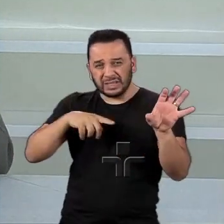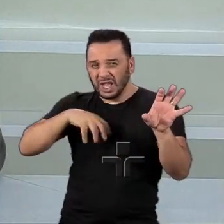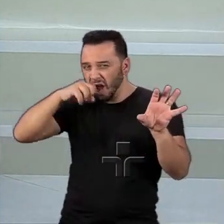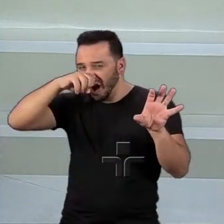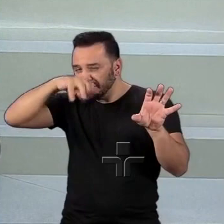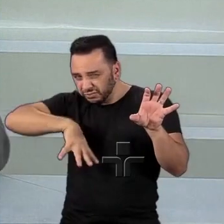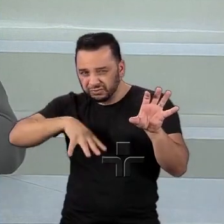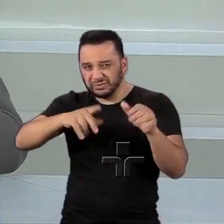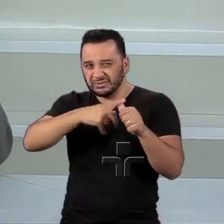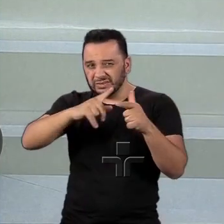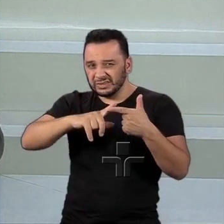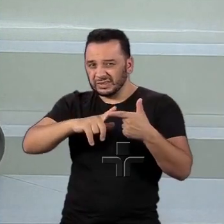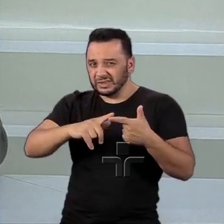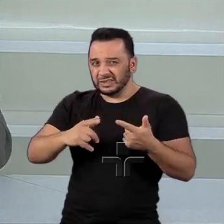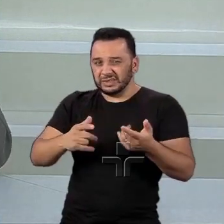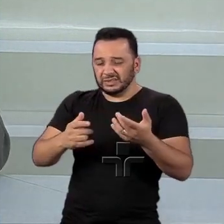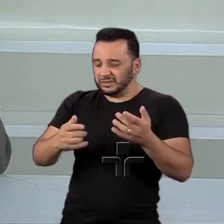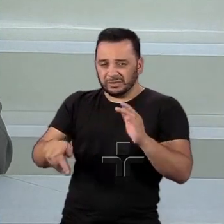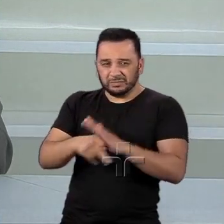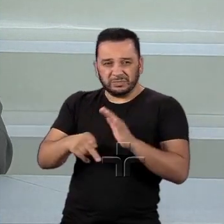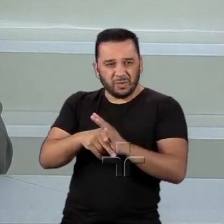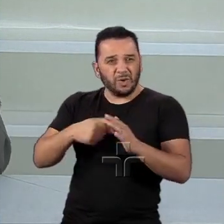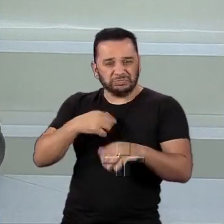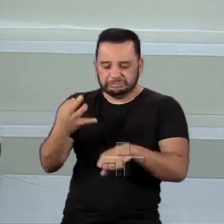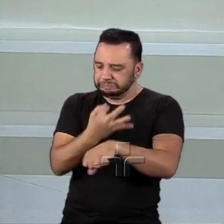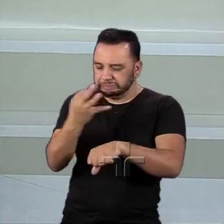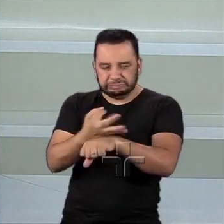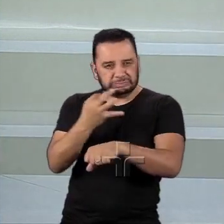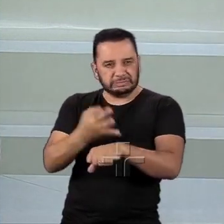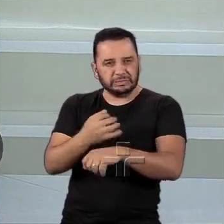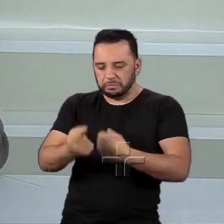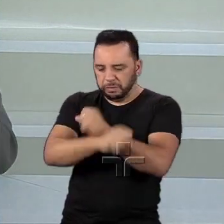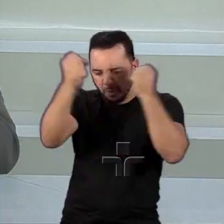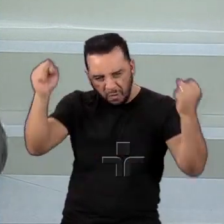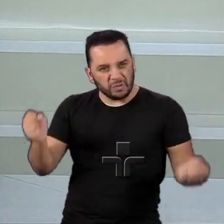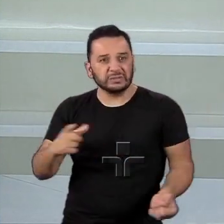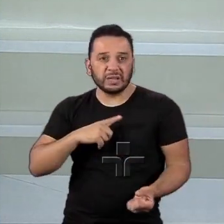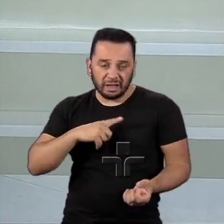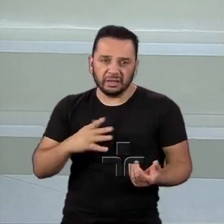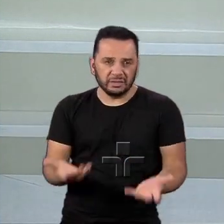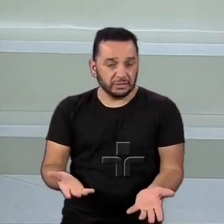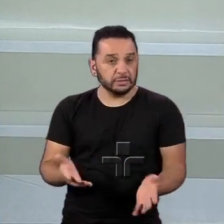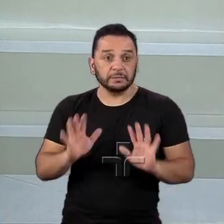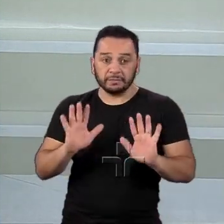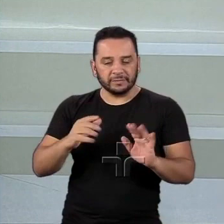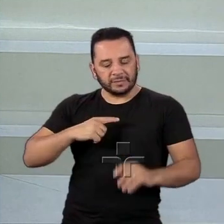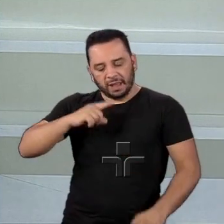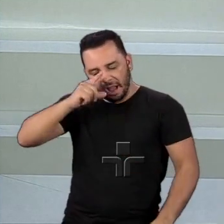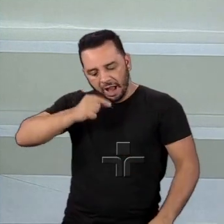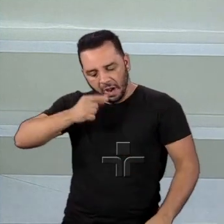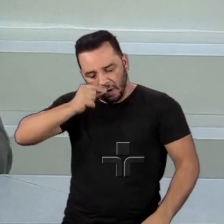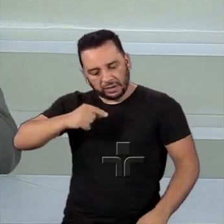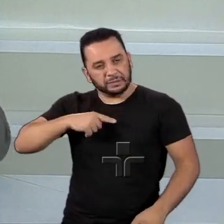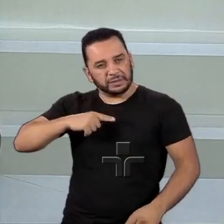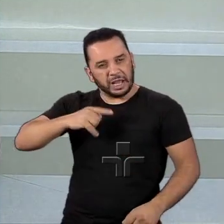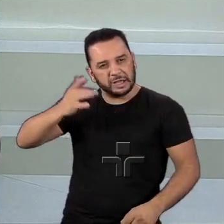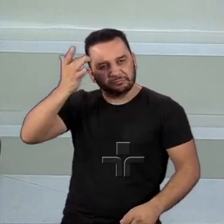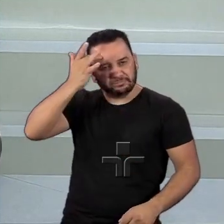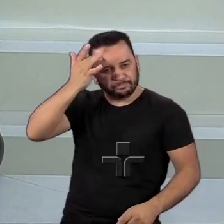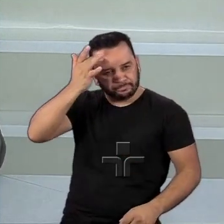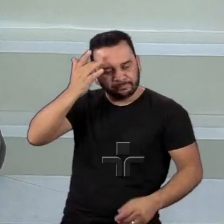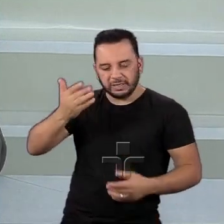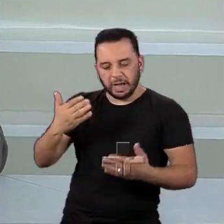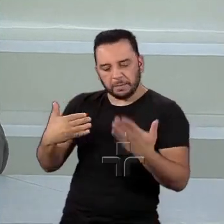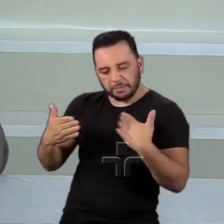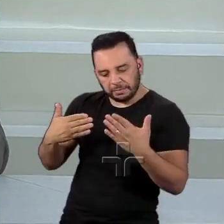e a busca disso de um centro, de um presidente que, como o Geraldo Alckmin, tem essa capacidade, até pelo próprio jeito de ser, do diálogo,